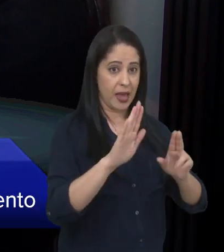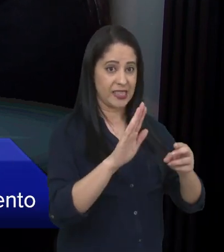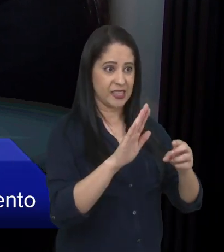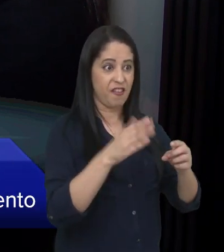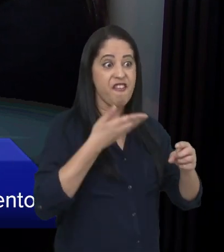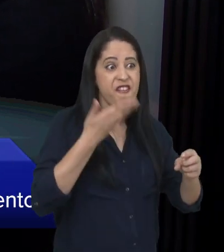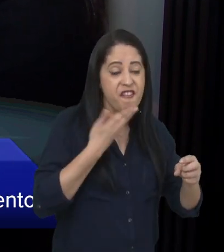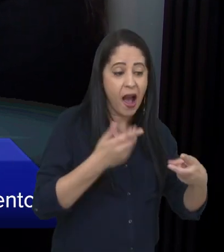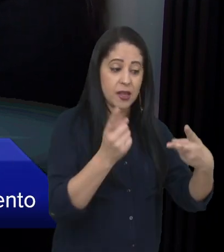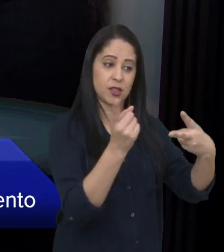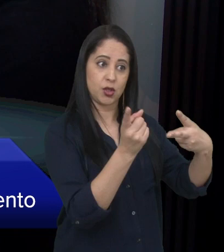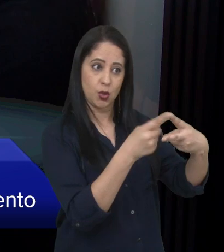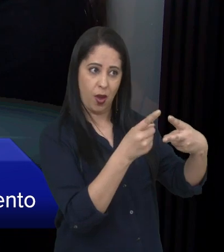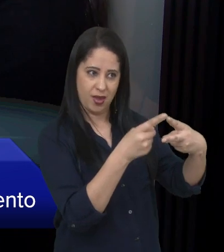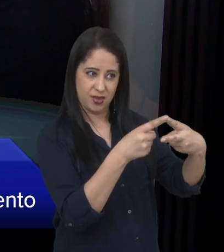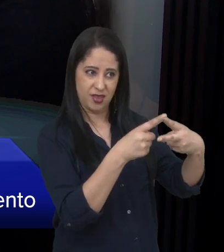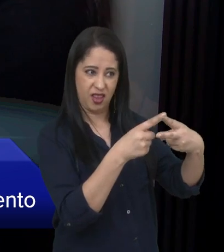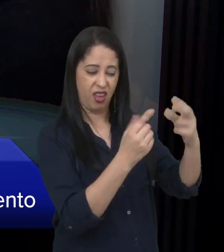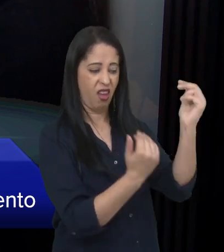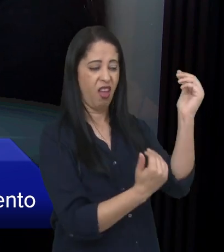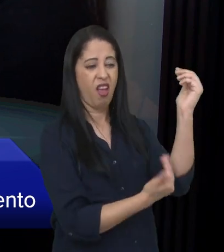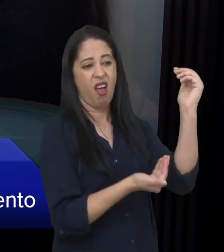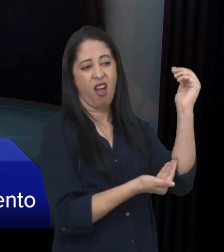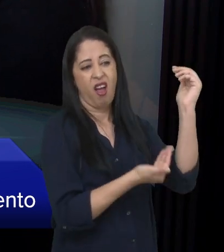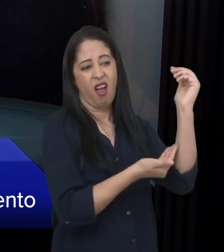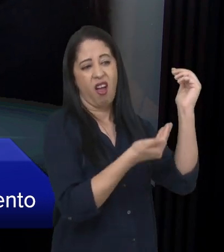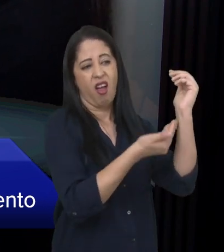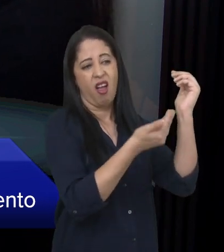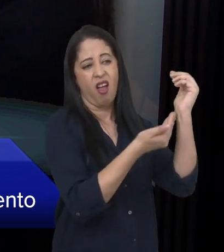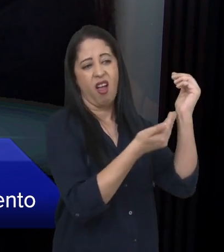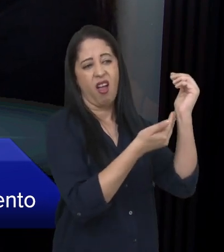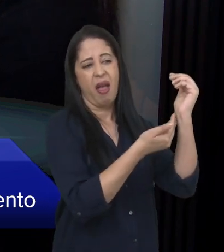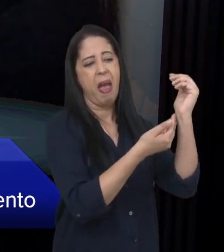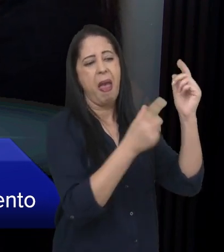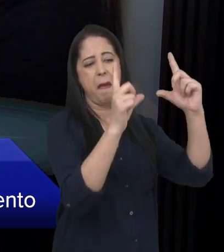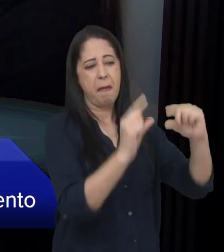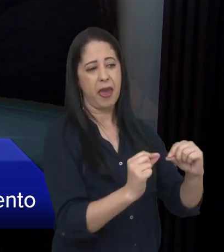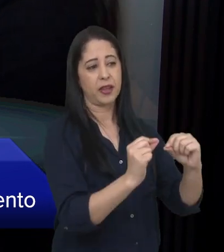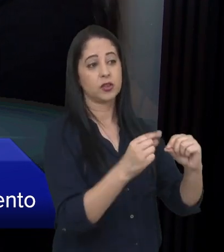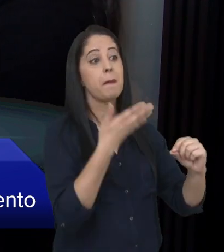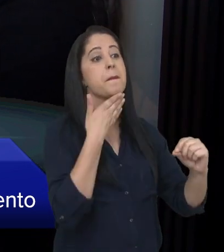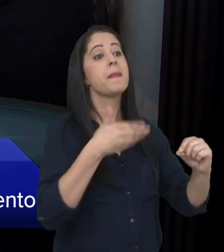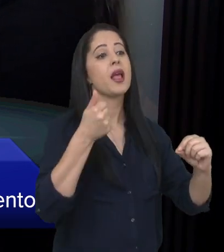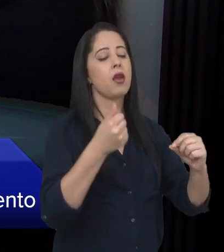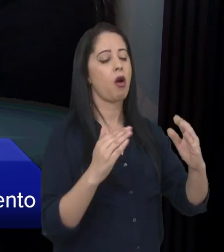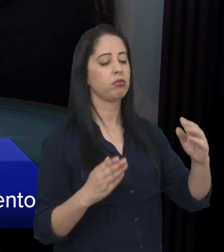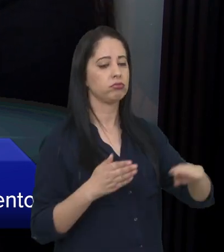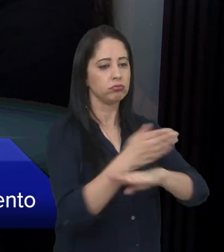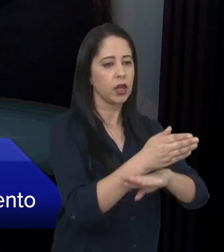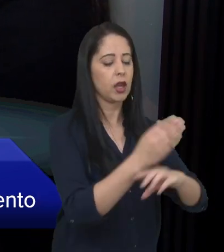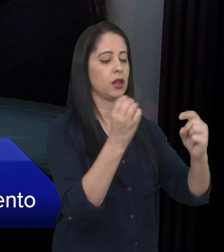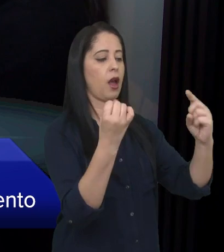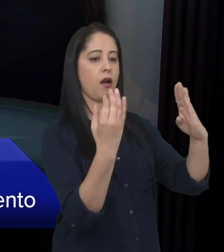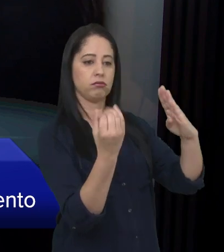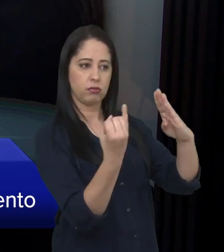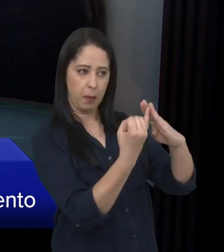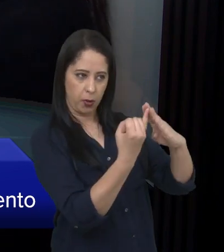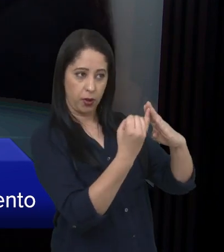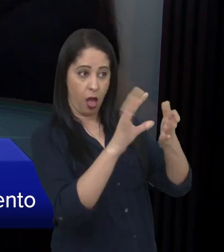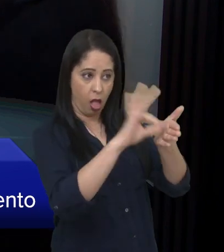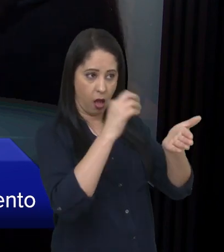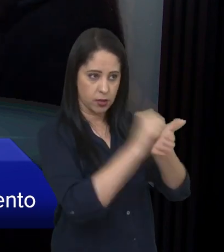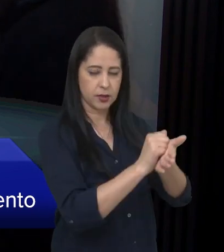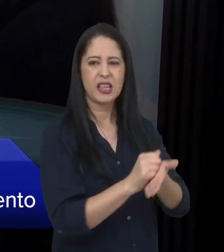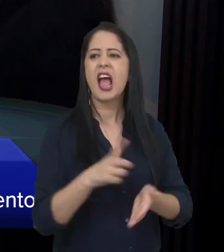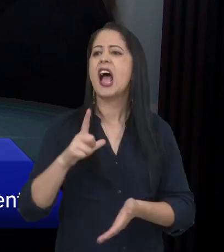e com menos burocracia porque a burocracia toda da imobiliária é você procurar realmente uma imobiliária credenciada E